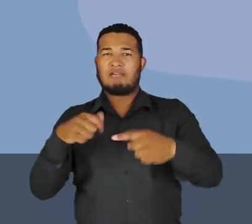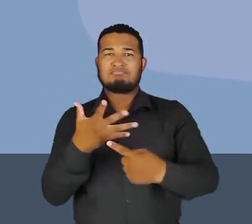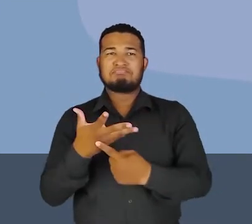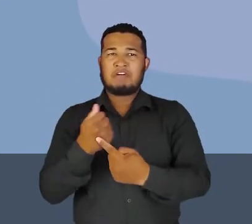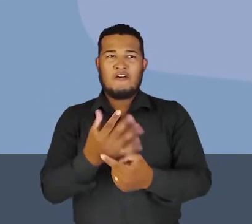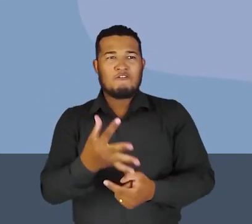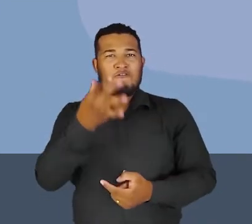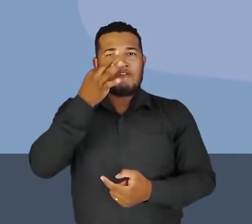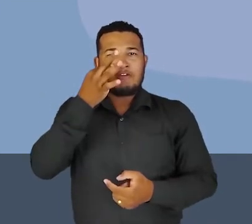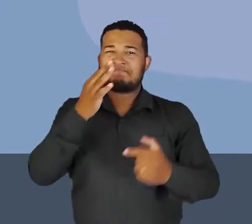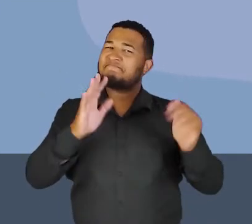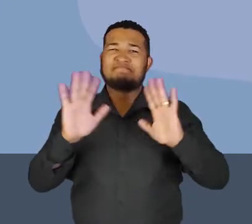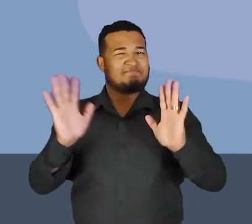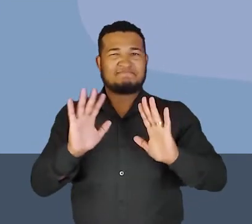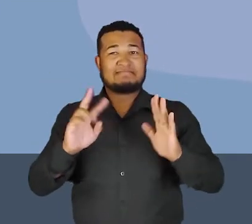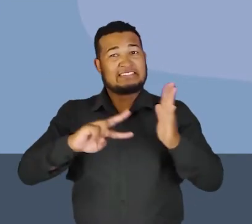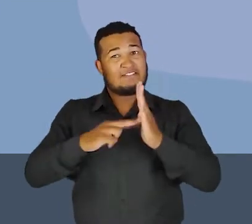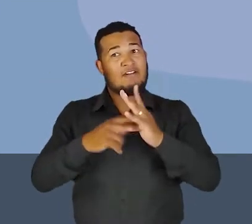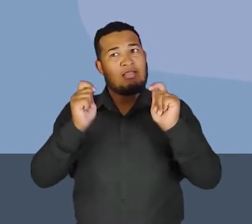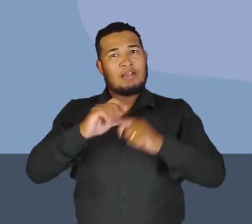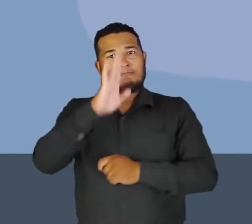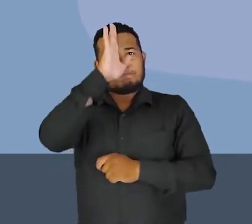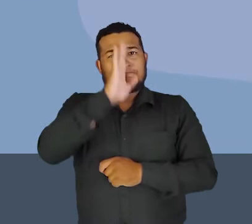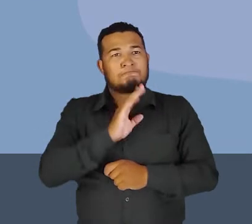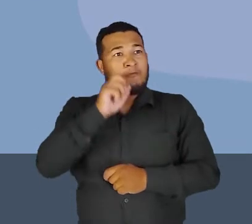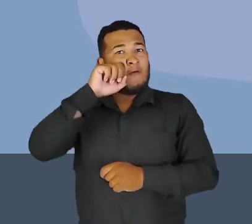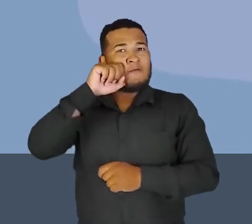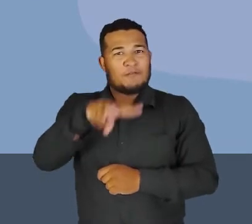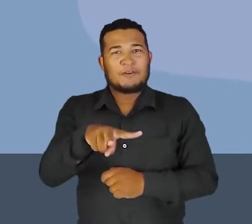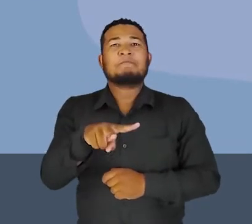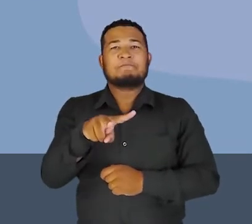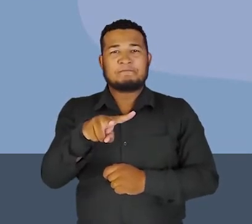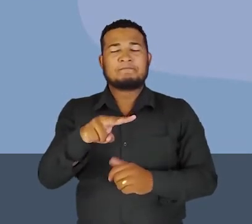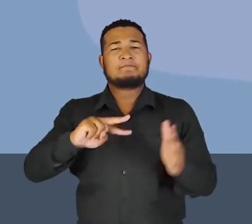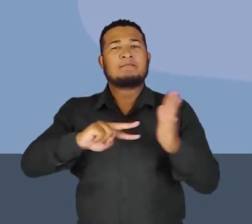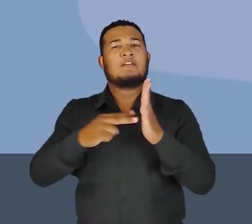Ele faz isso, você vê, a gente pode observar, é um trabalho em que